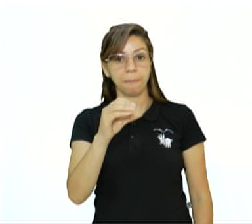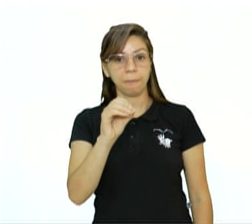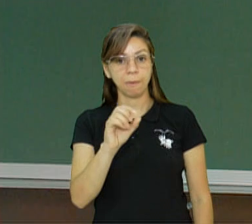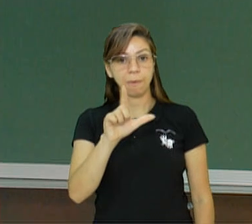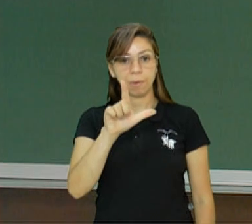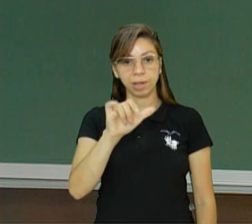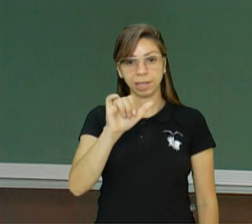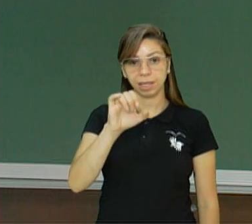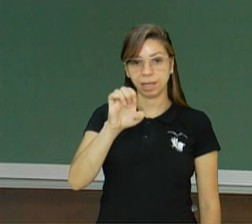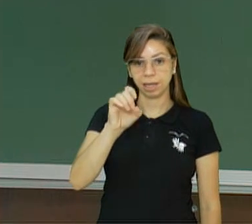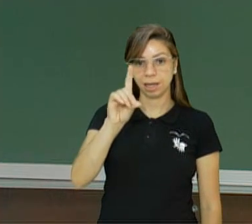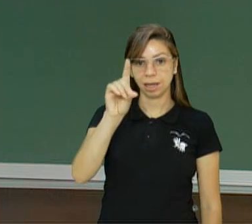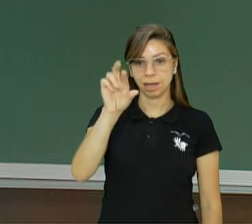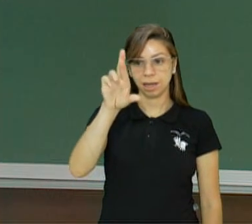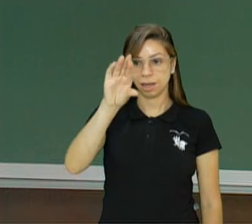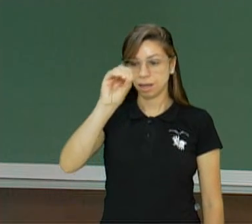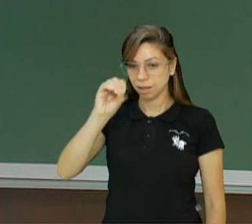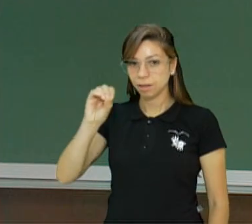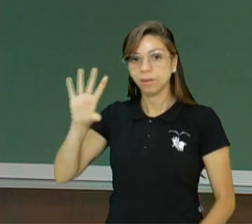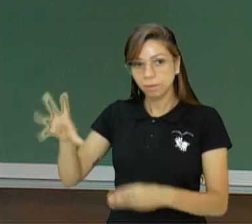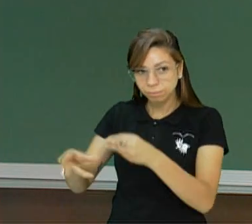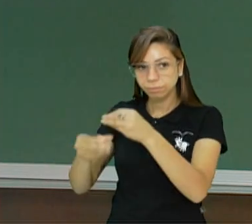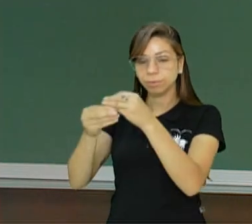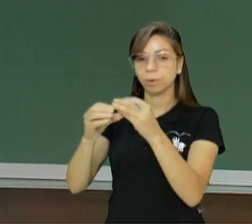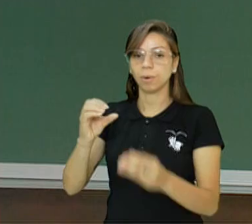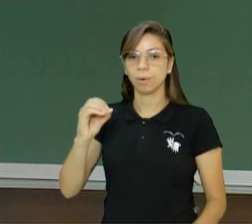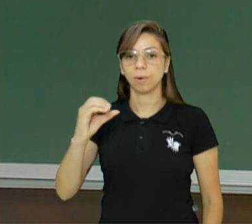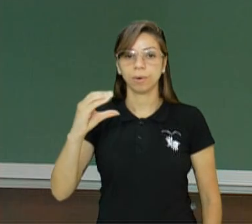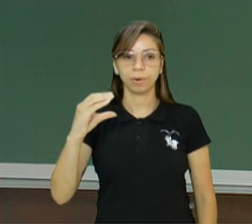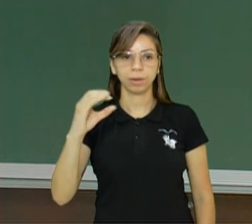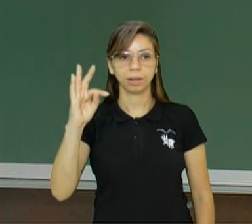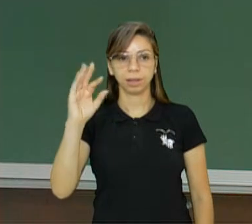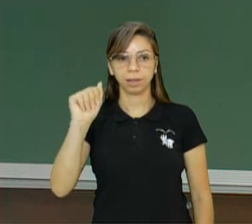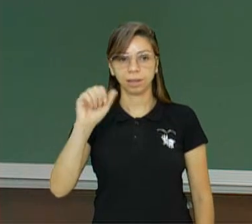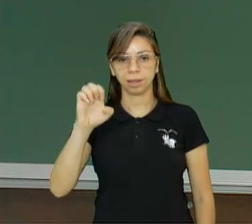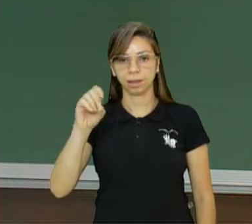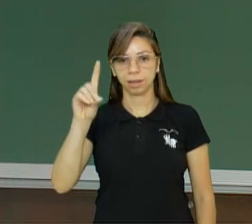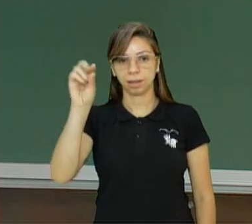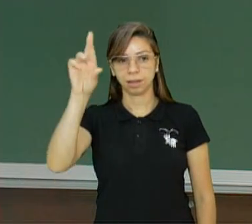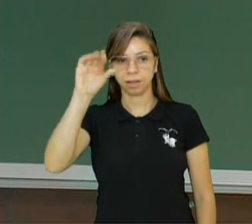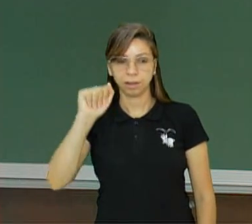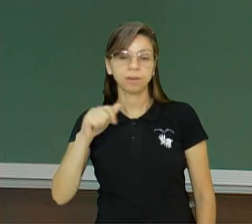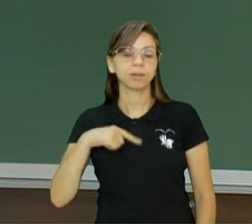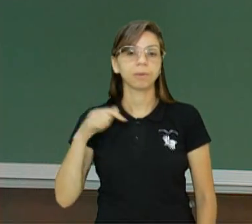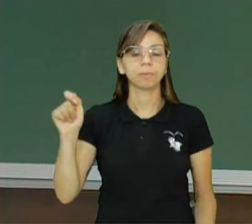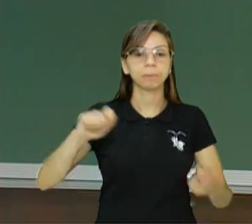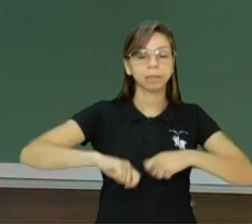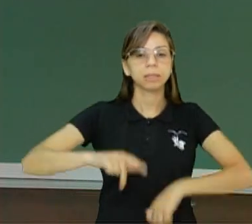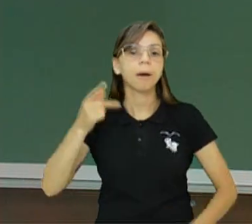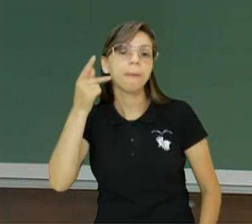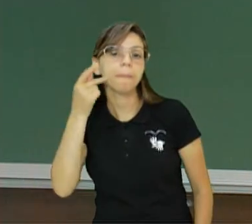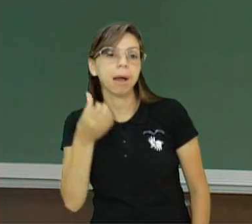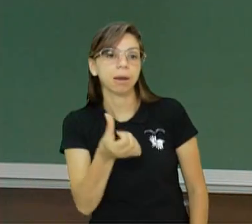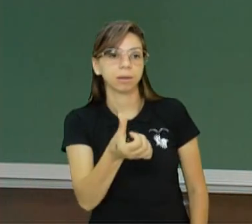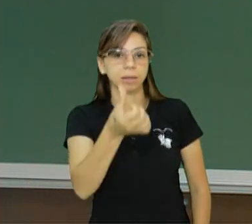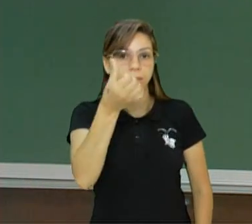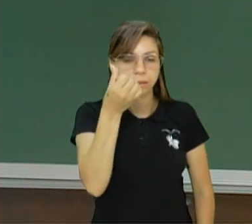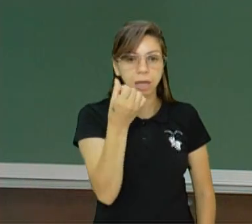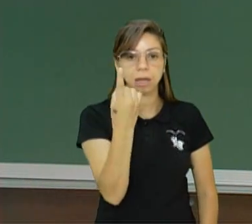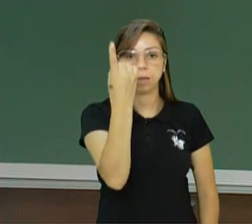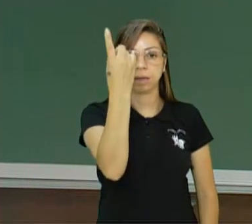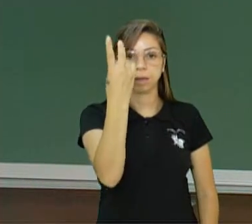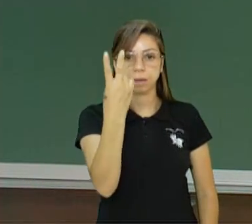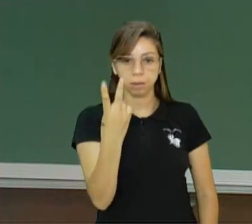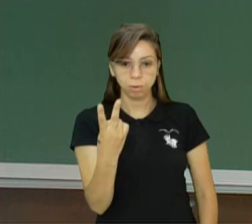tá? Então, para construir o octaedro, nós vamos precisar de 6 jujubas e 12 palitinhos de